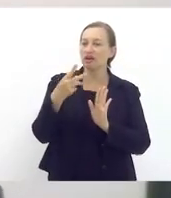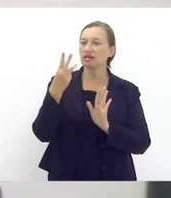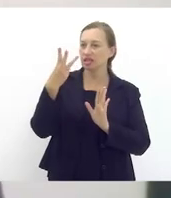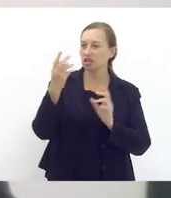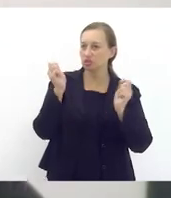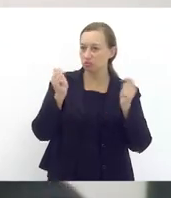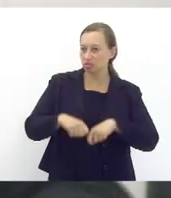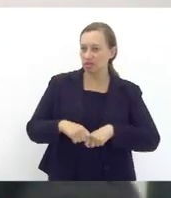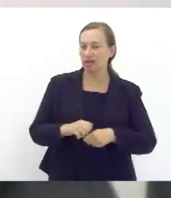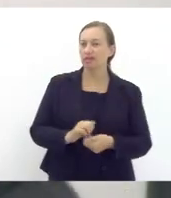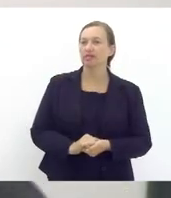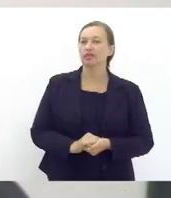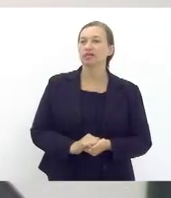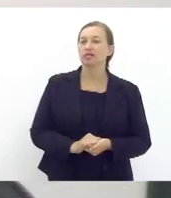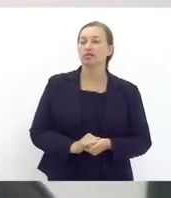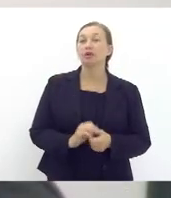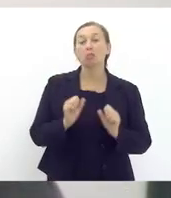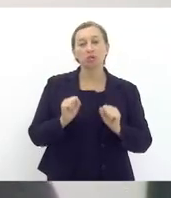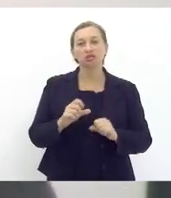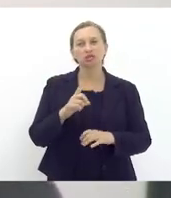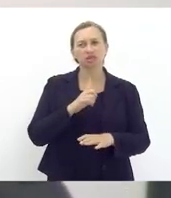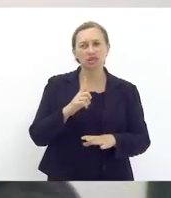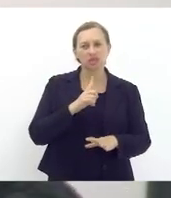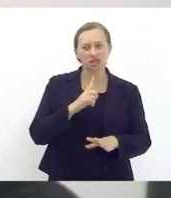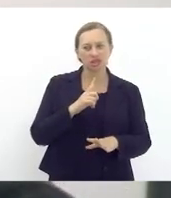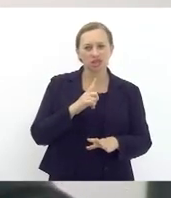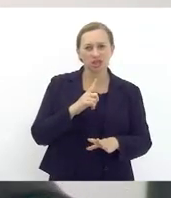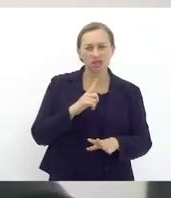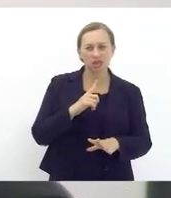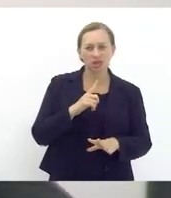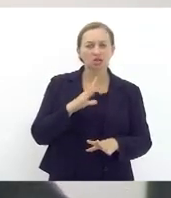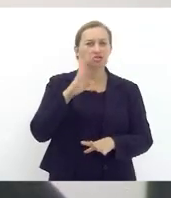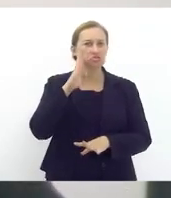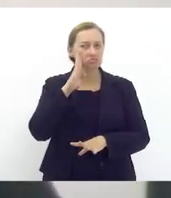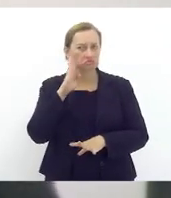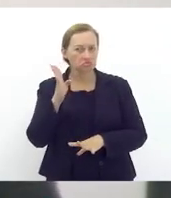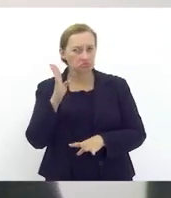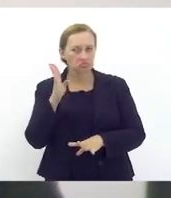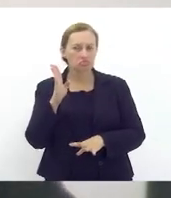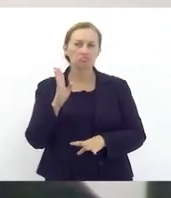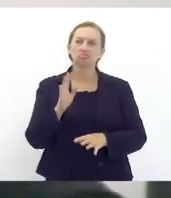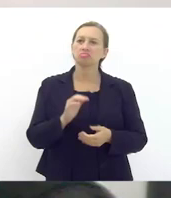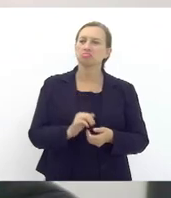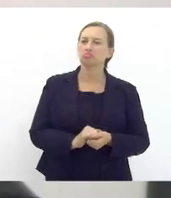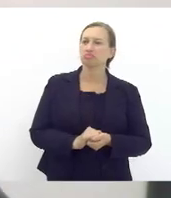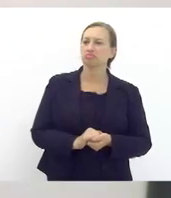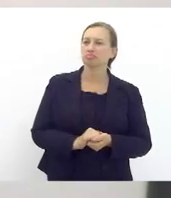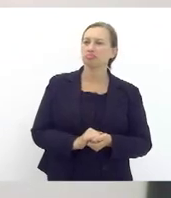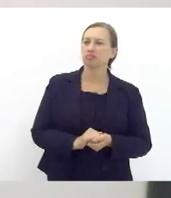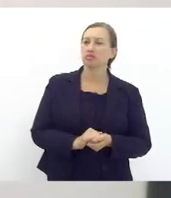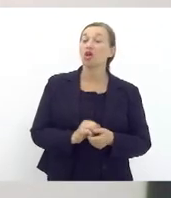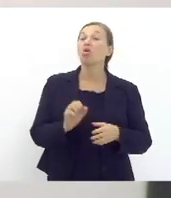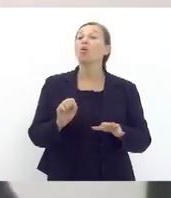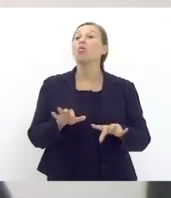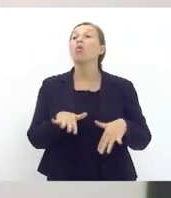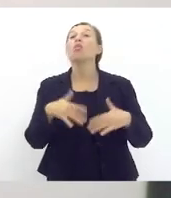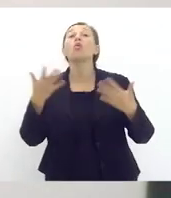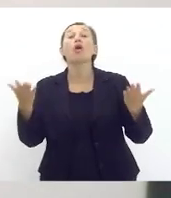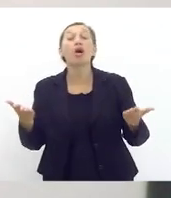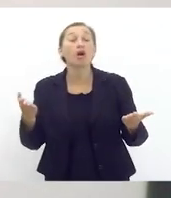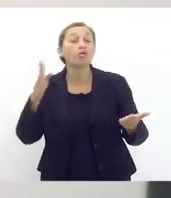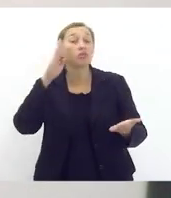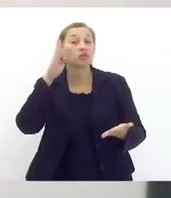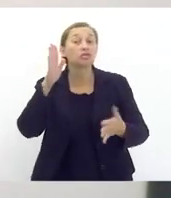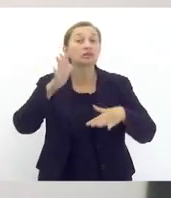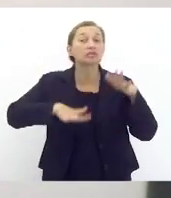possibilidades podendo ter editais próprios exclusivos específicos para esse recortes e aí quais vão ser as priorizações de